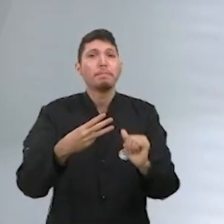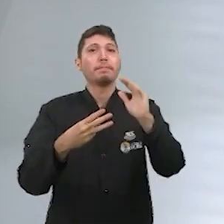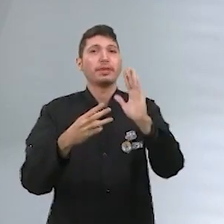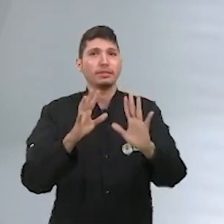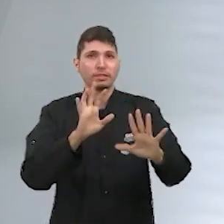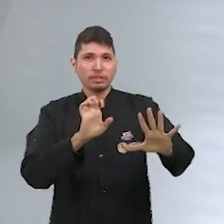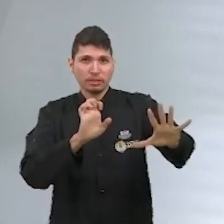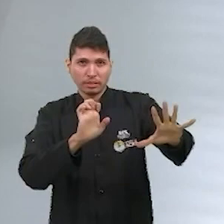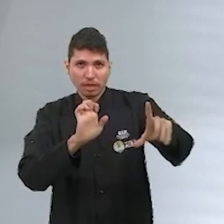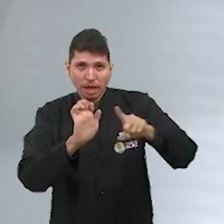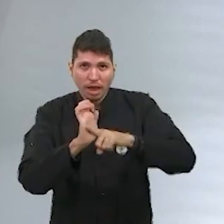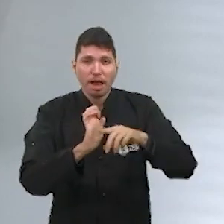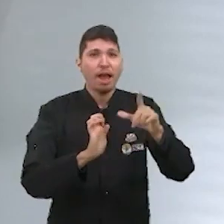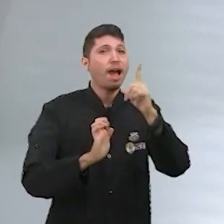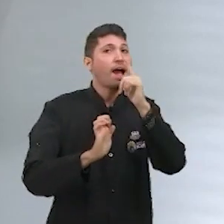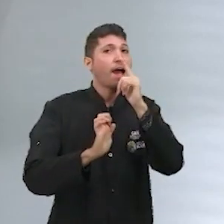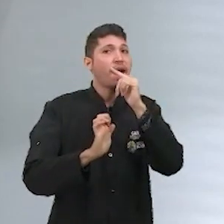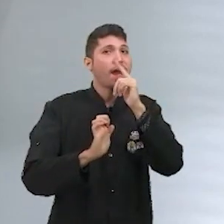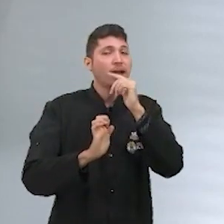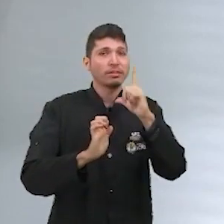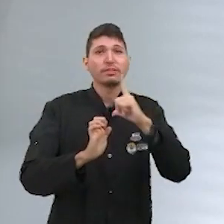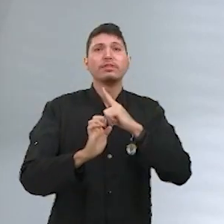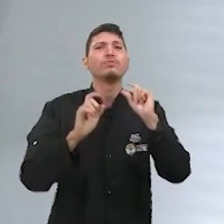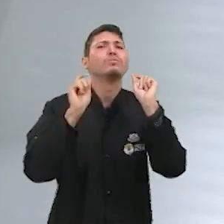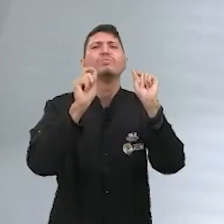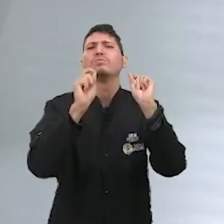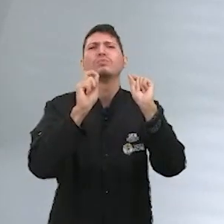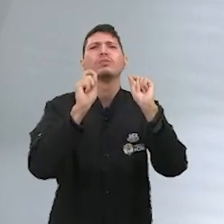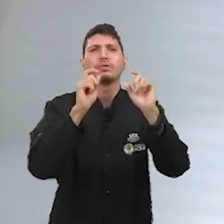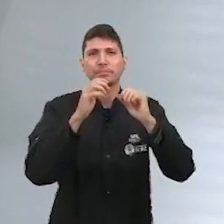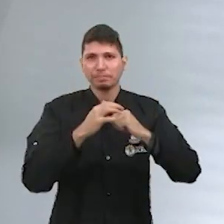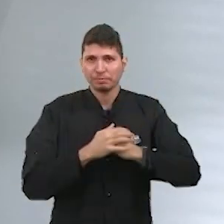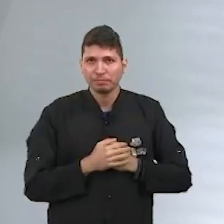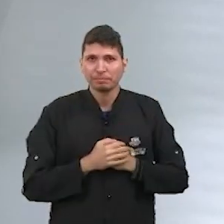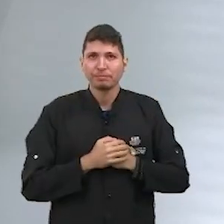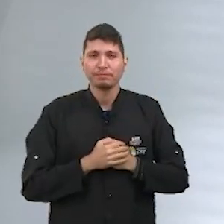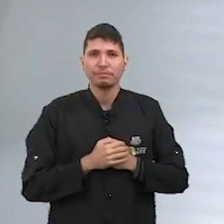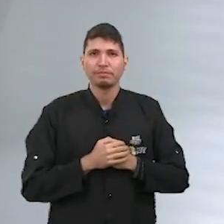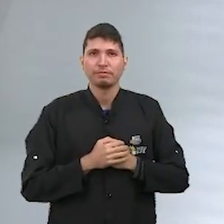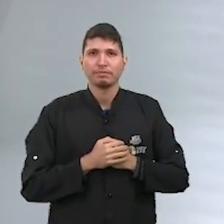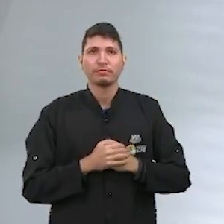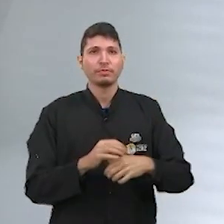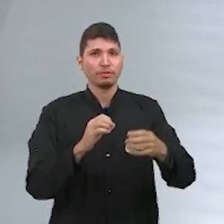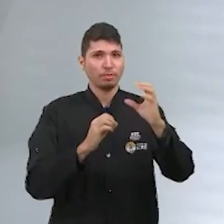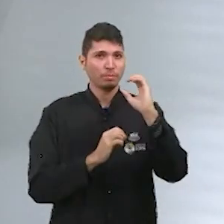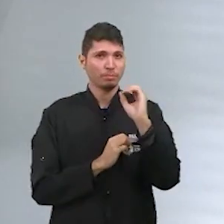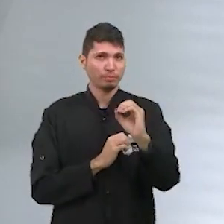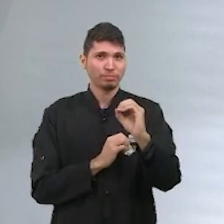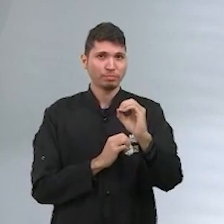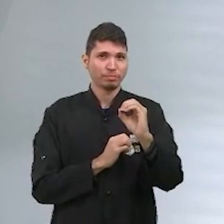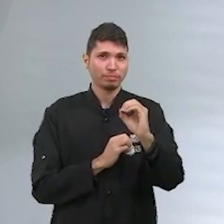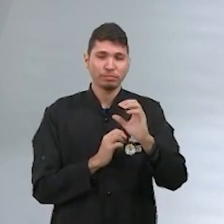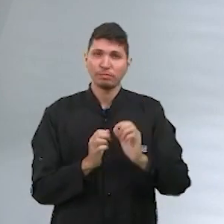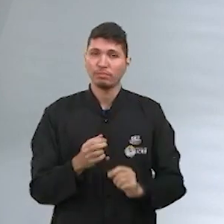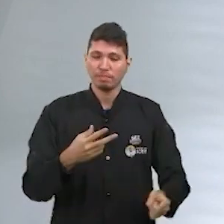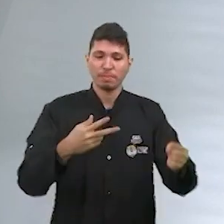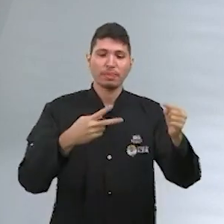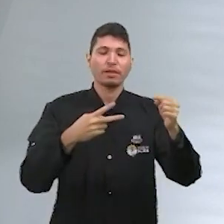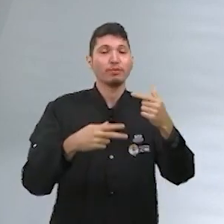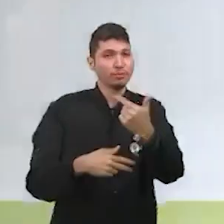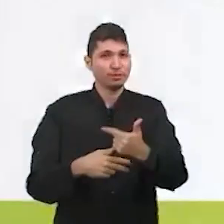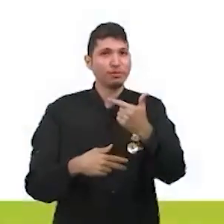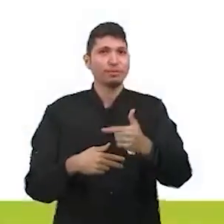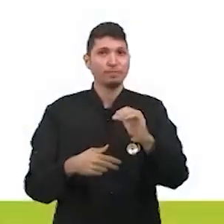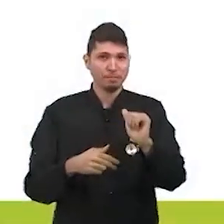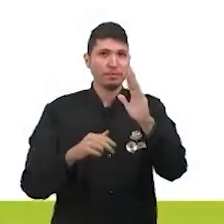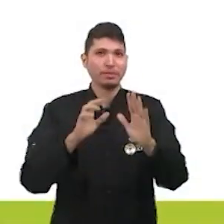A água, ela possui exatamente o quê? O que a gente precisa, que é o oxigênio, o segundo elemento mais